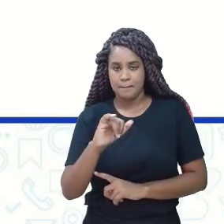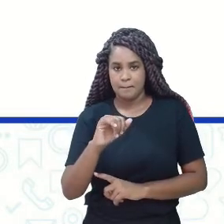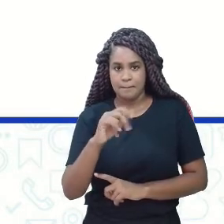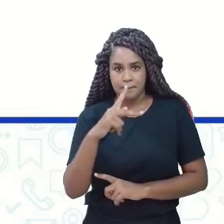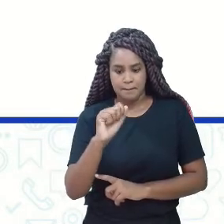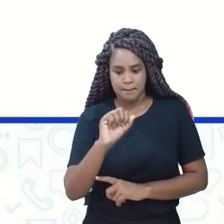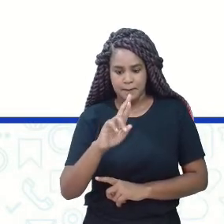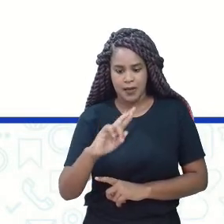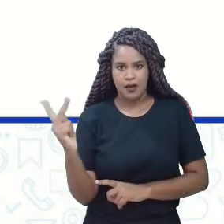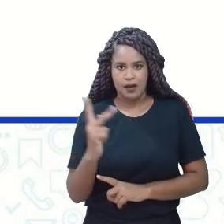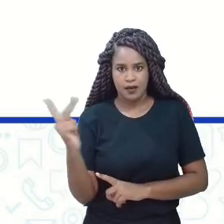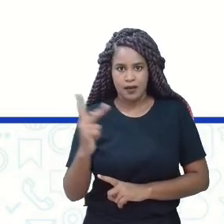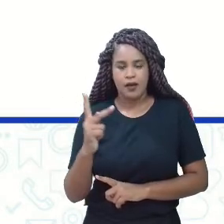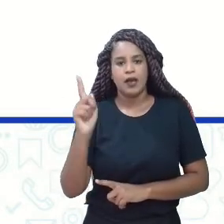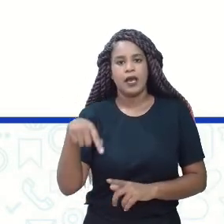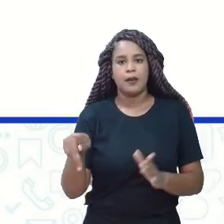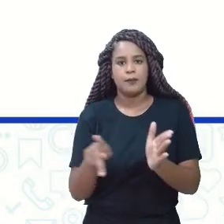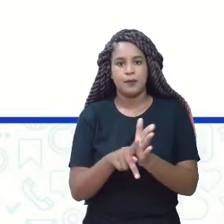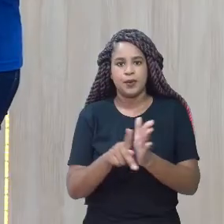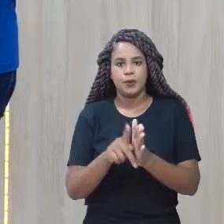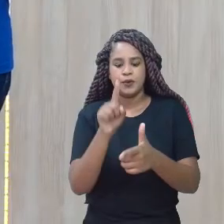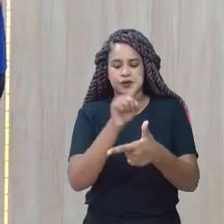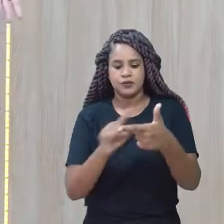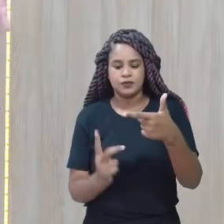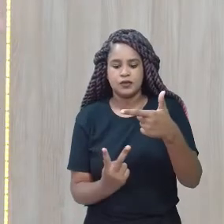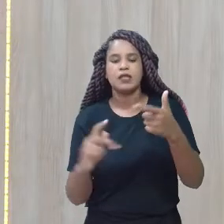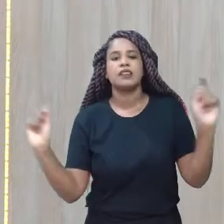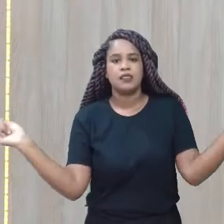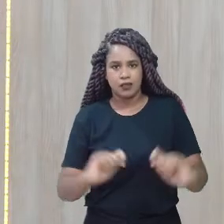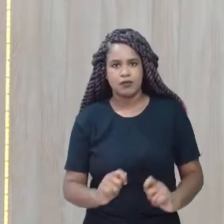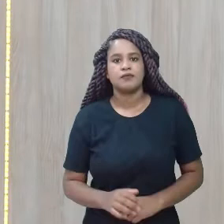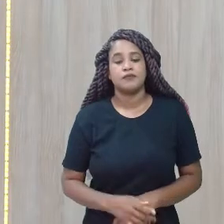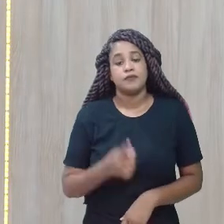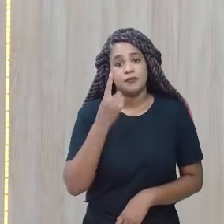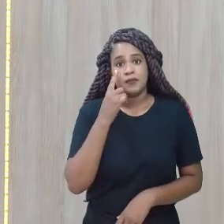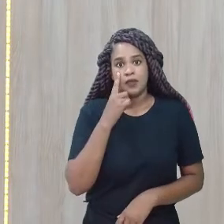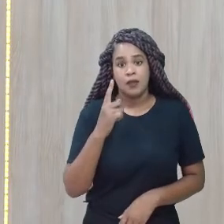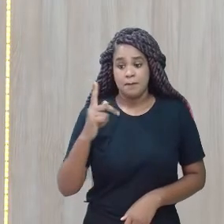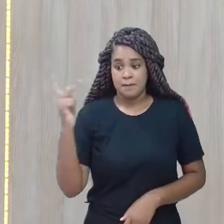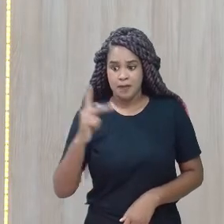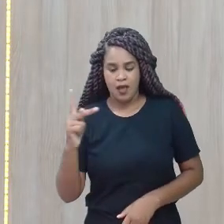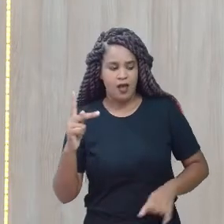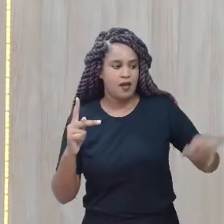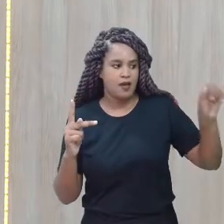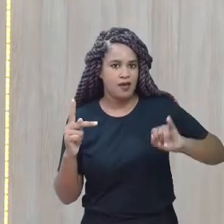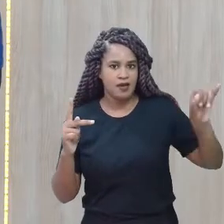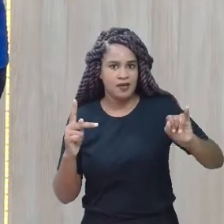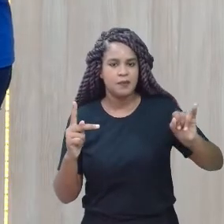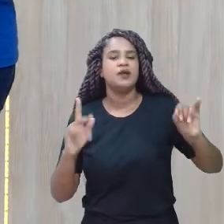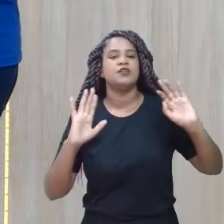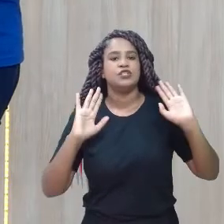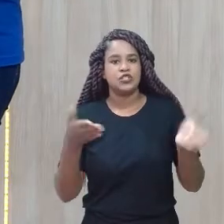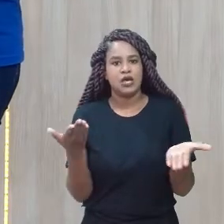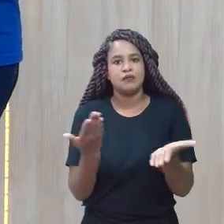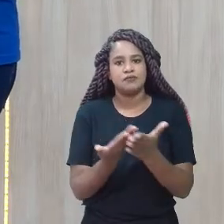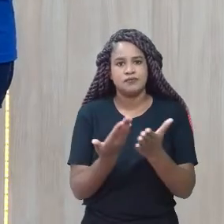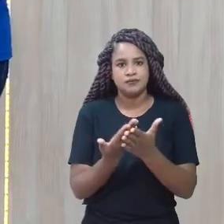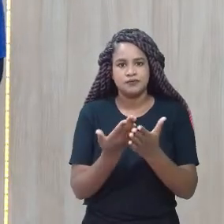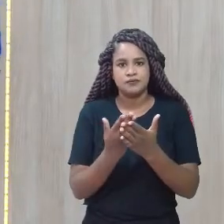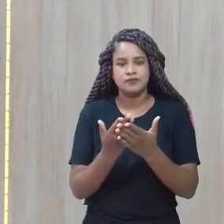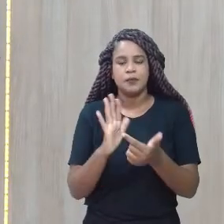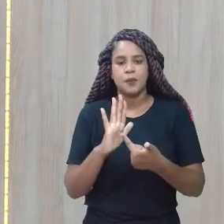é divisível por 2. Então essa brincadeira aí do par ou ímpar, a gente já fez em outras aulas, a gente já percebe esse tipo